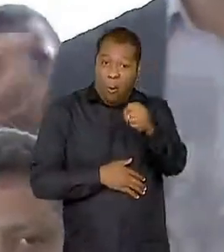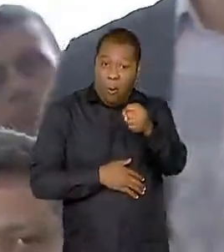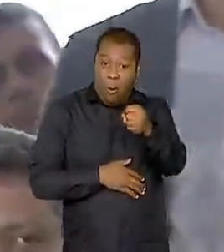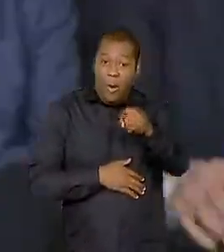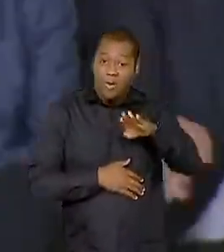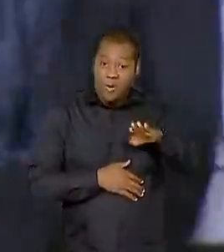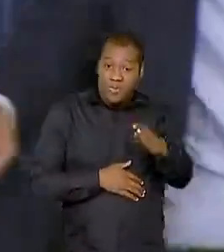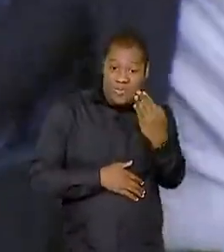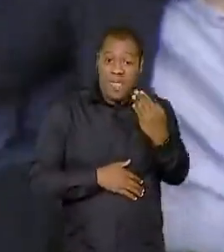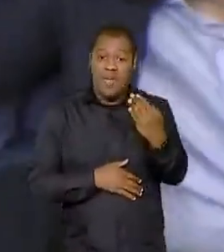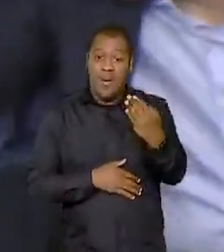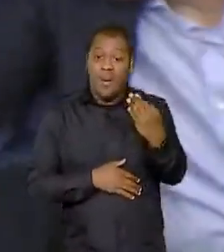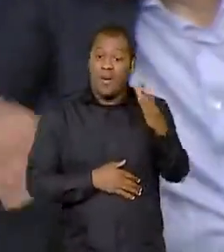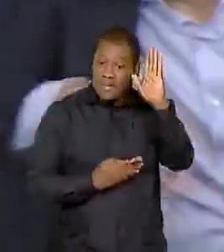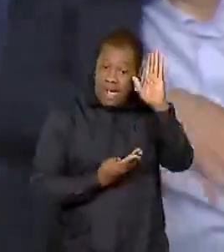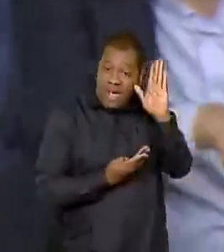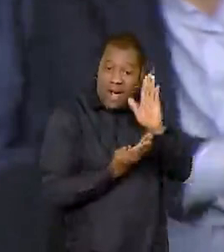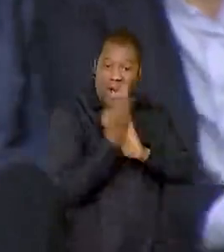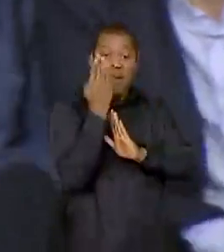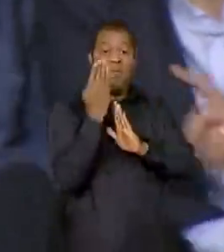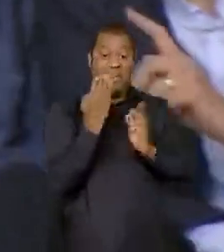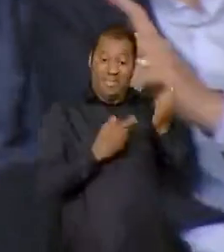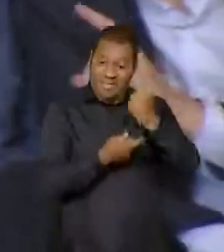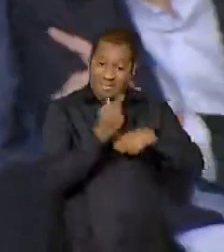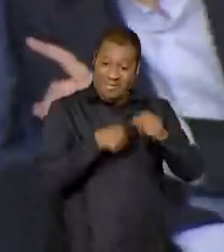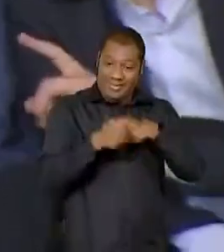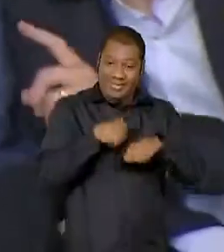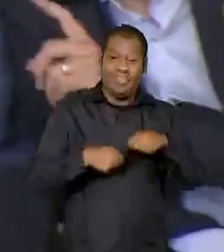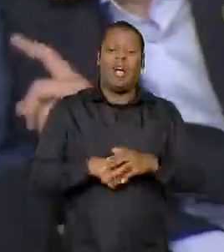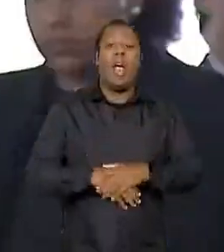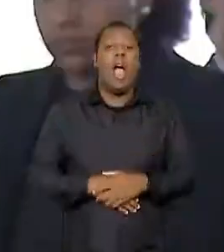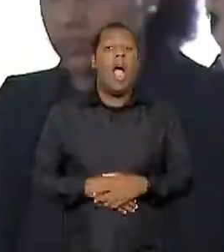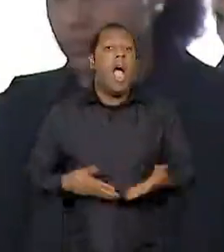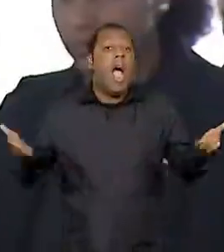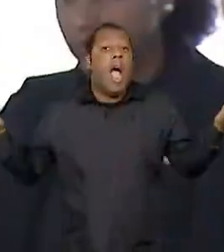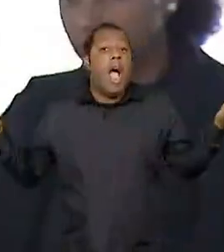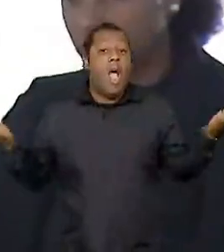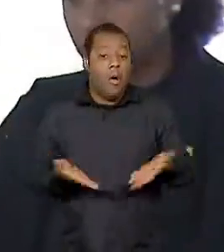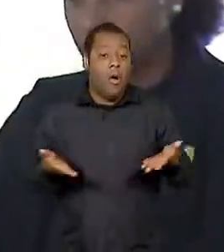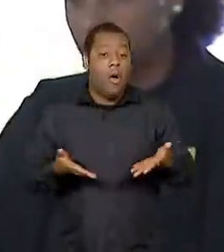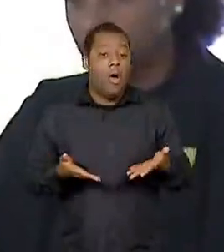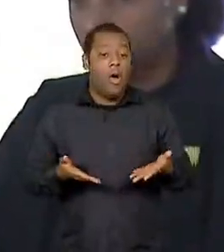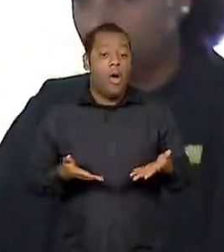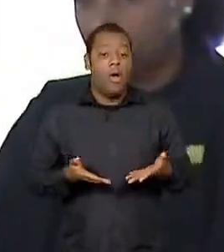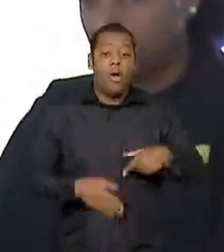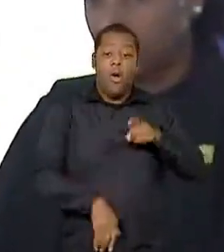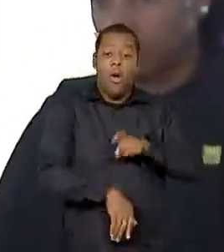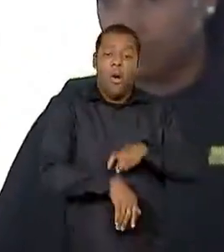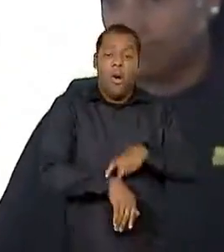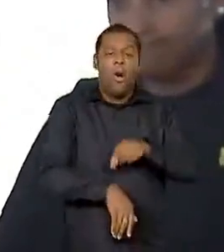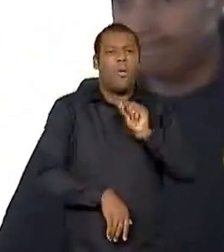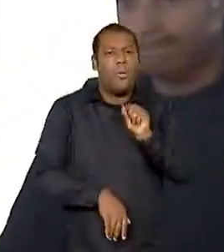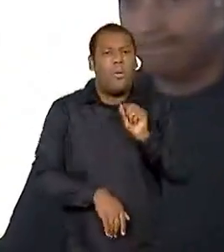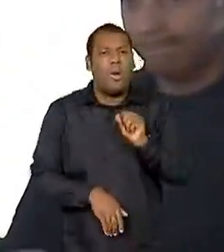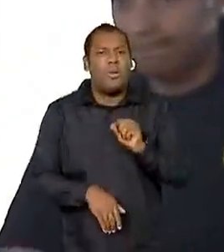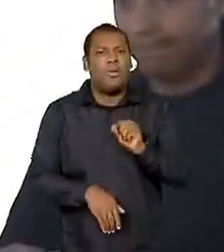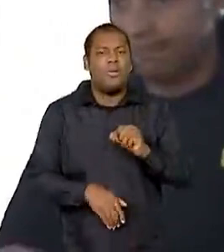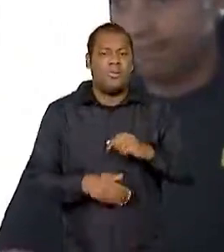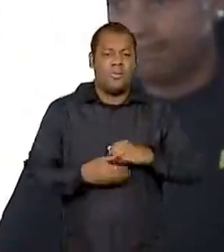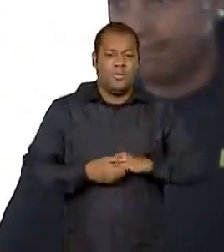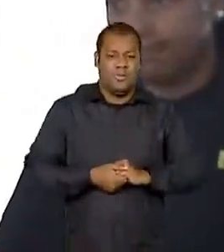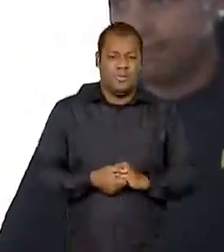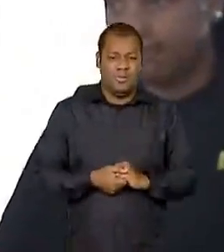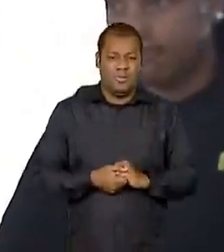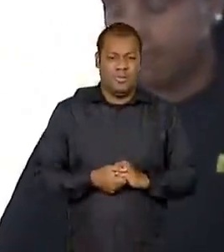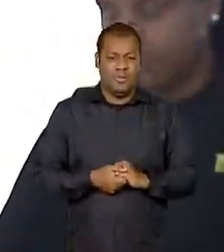nós vamos fazer isso juntos. Então está na hora, realmente, de celebrar o que é histórico. Não importa ter opinião,